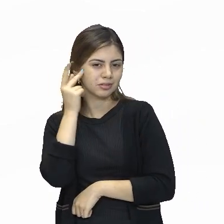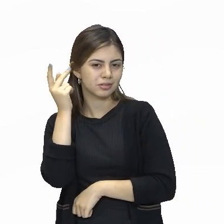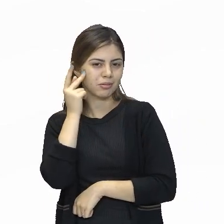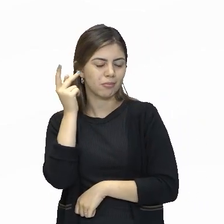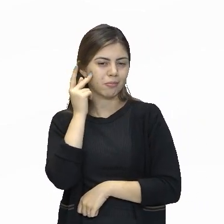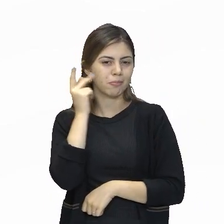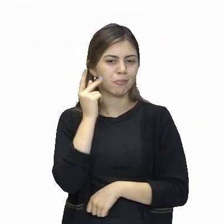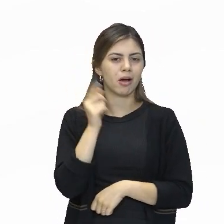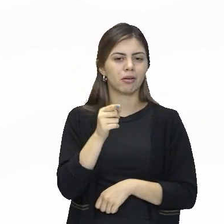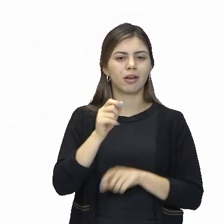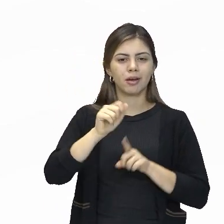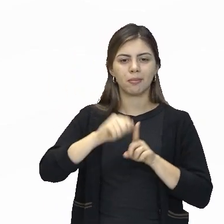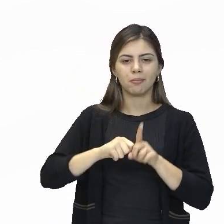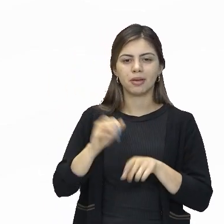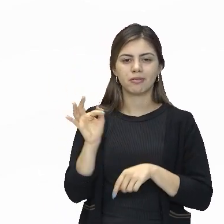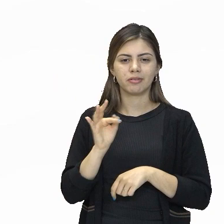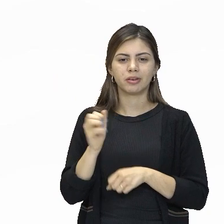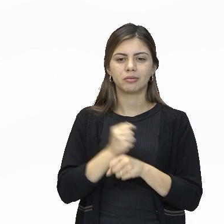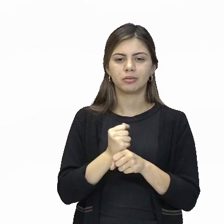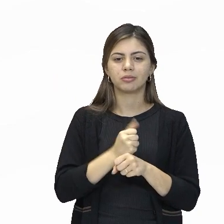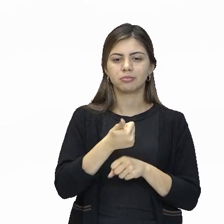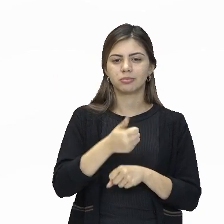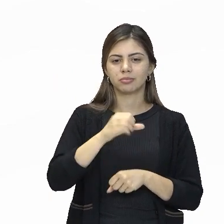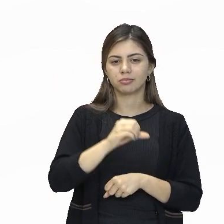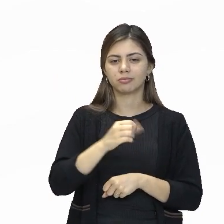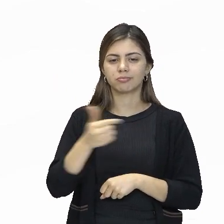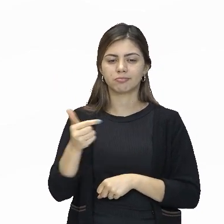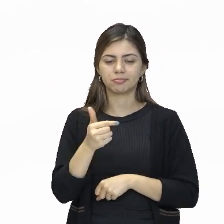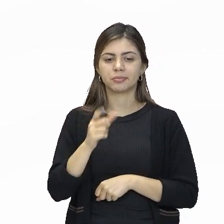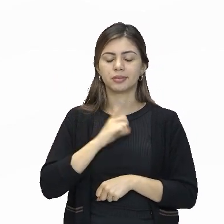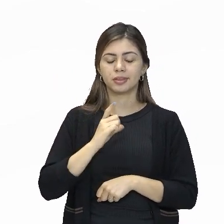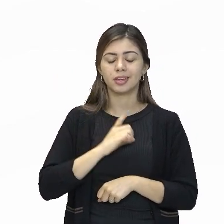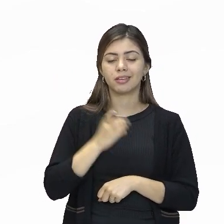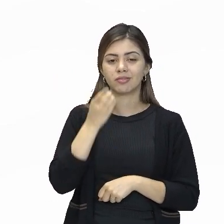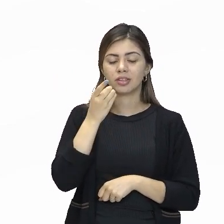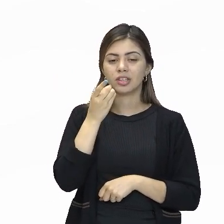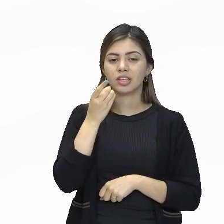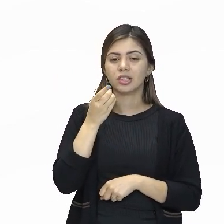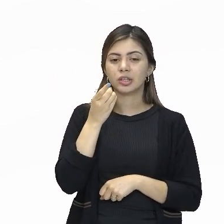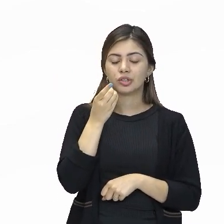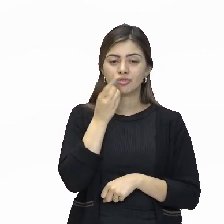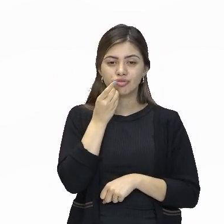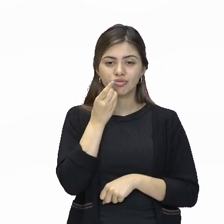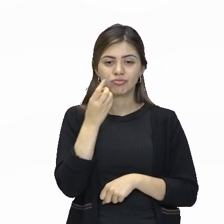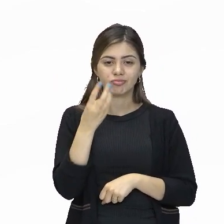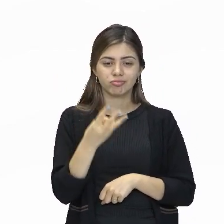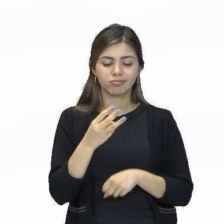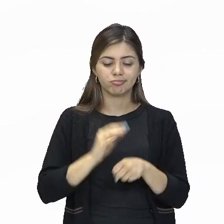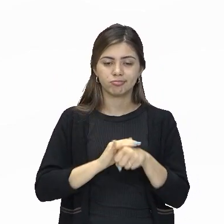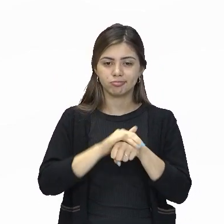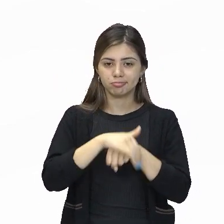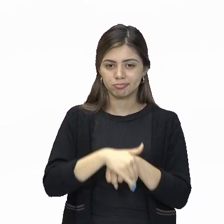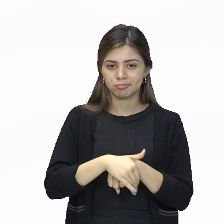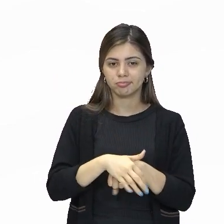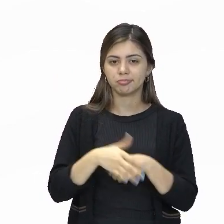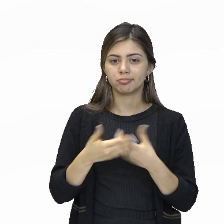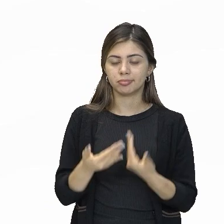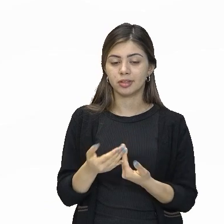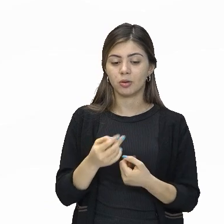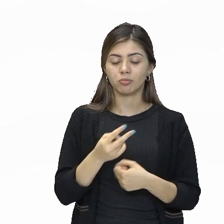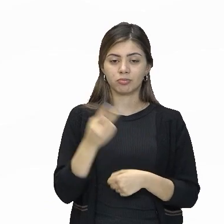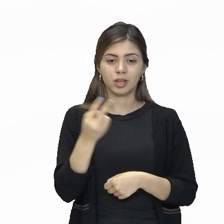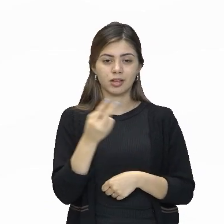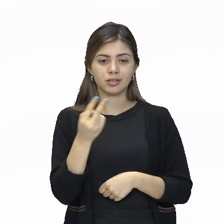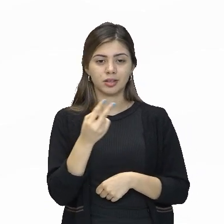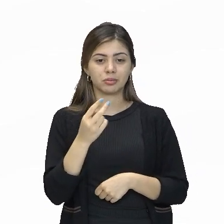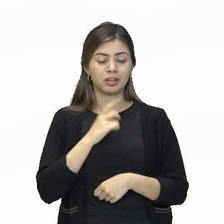1922, tá? E aí foi um evento de 3 noites. Na segunda noite foi o que deu a falar, né? Foi